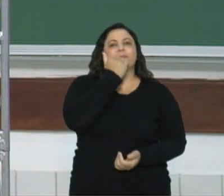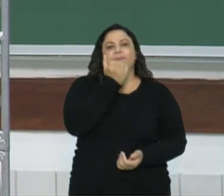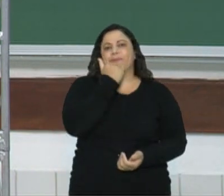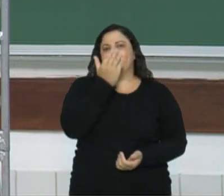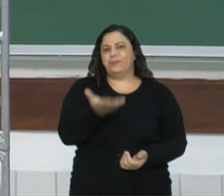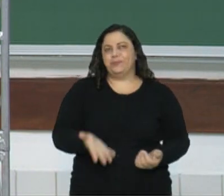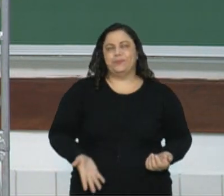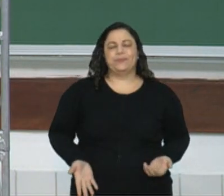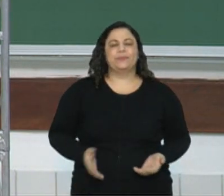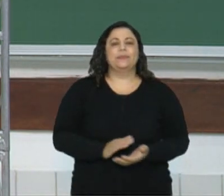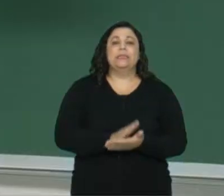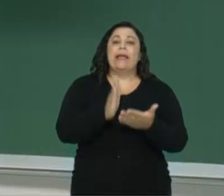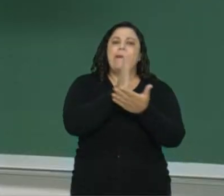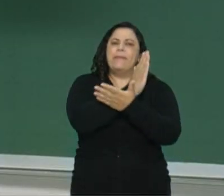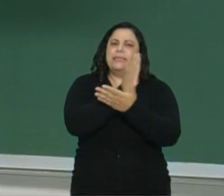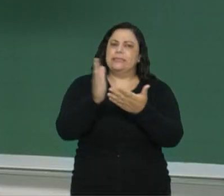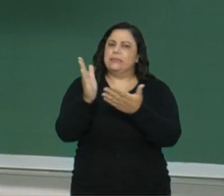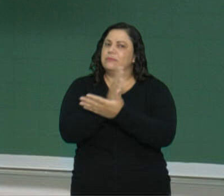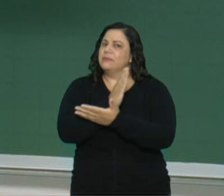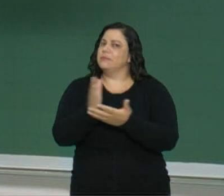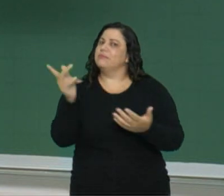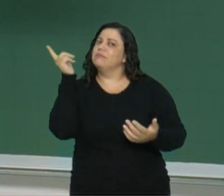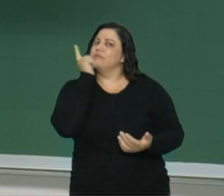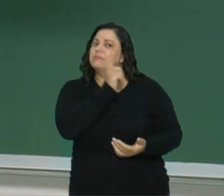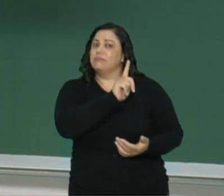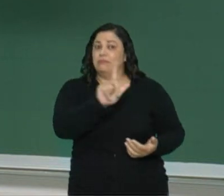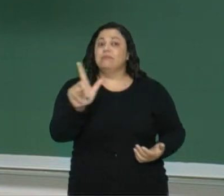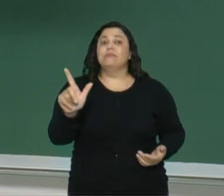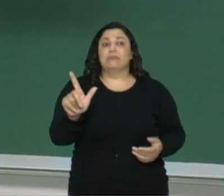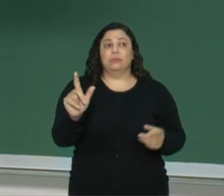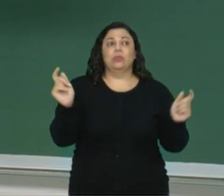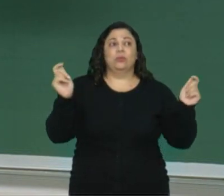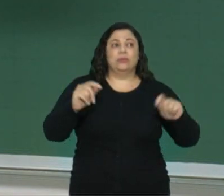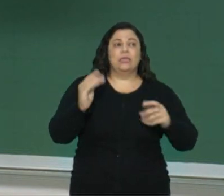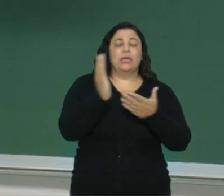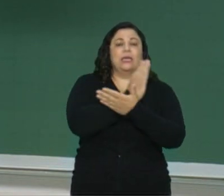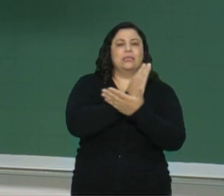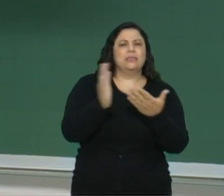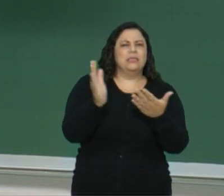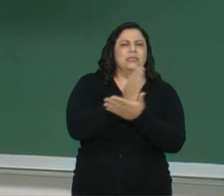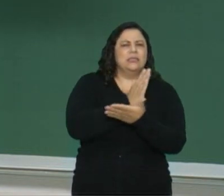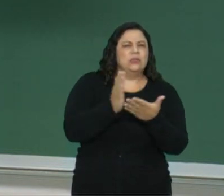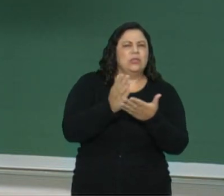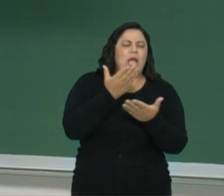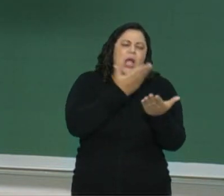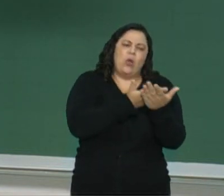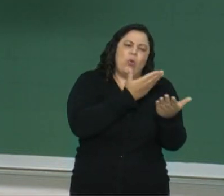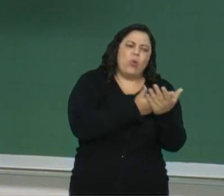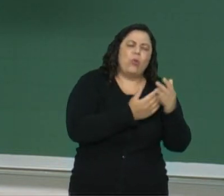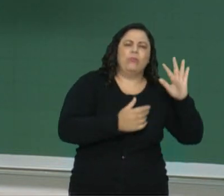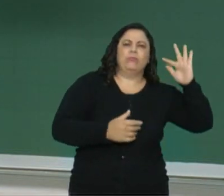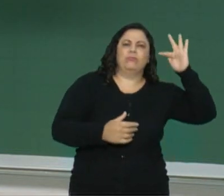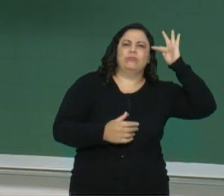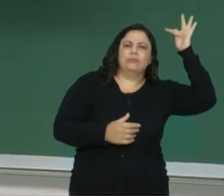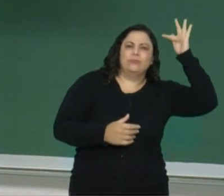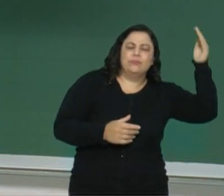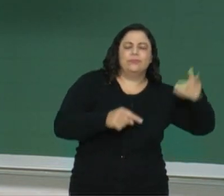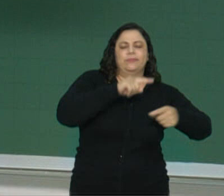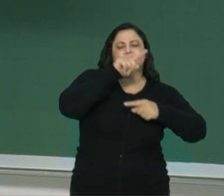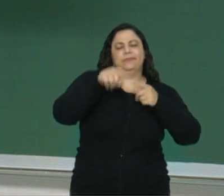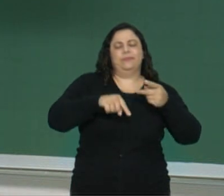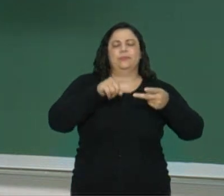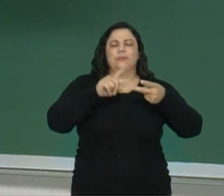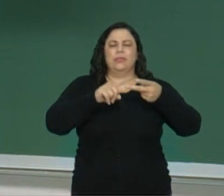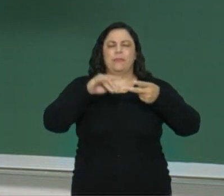Mas, se você dividir, olha só, dividir aqueles, agora vou estudar filosofia, depois